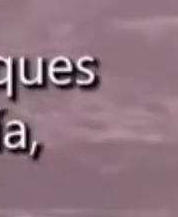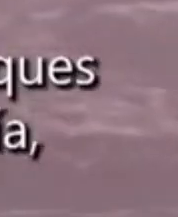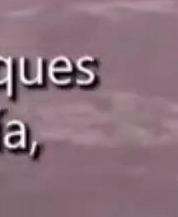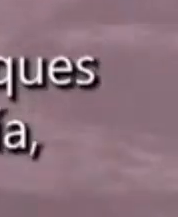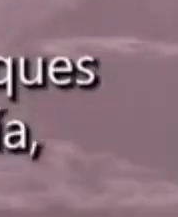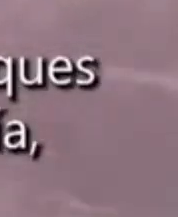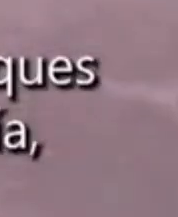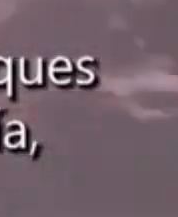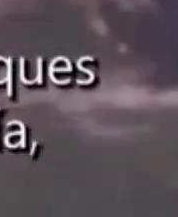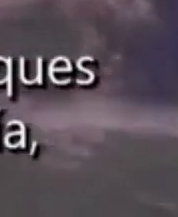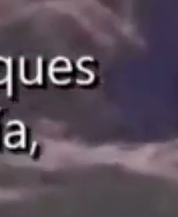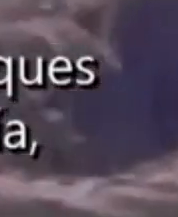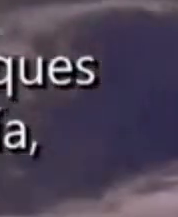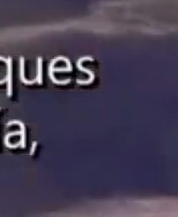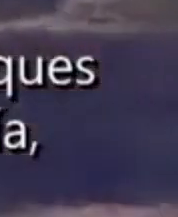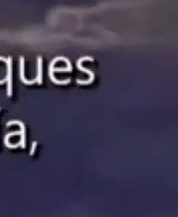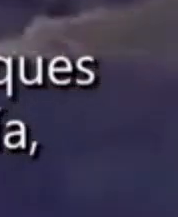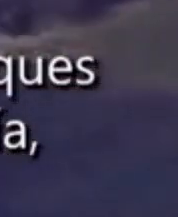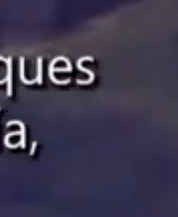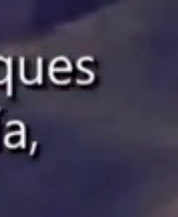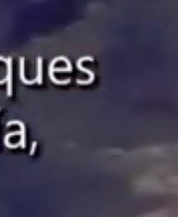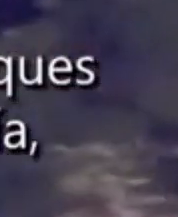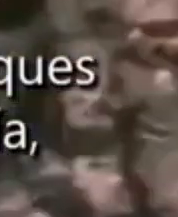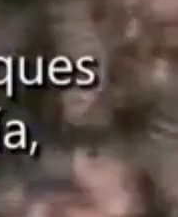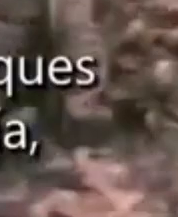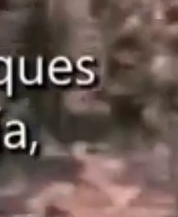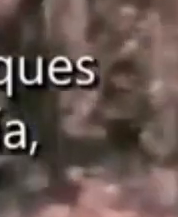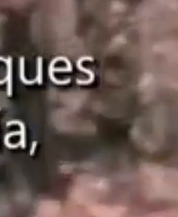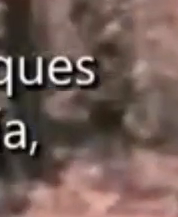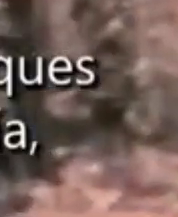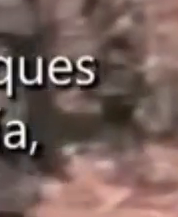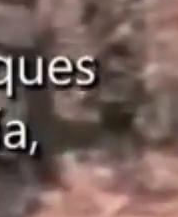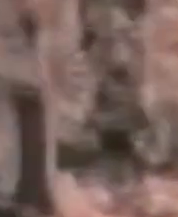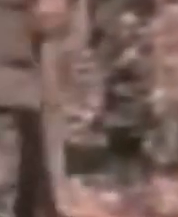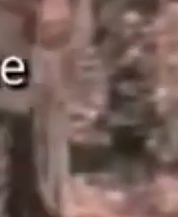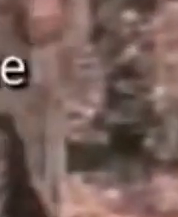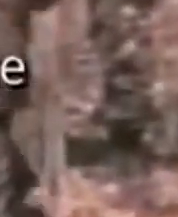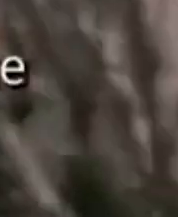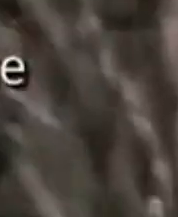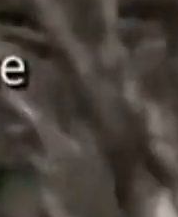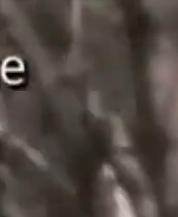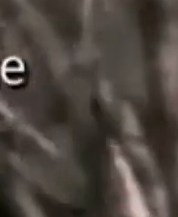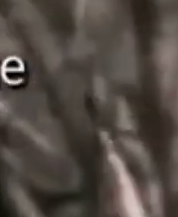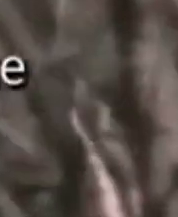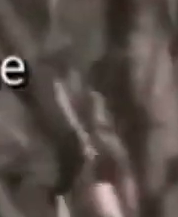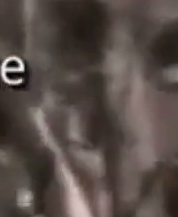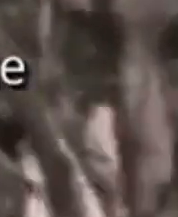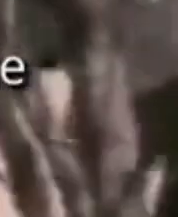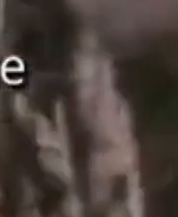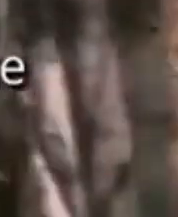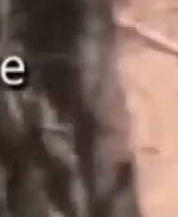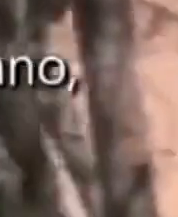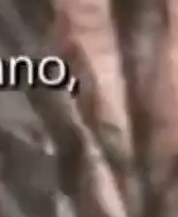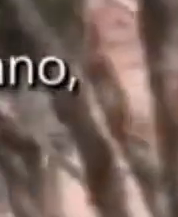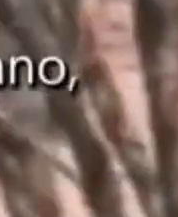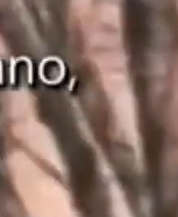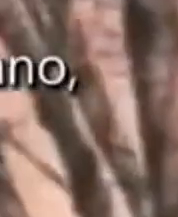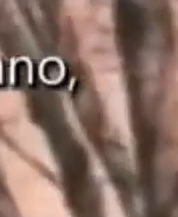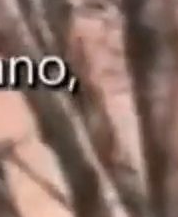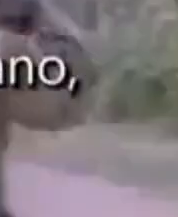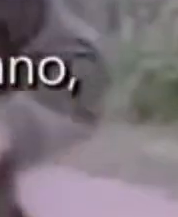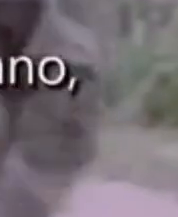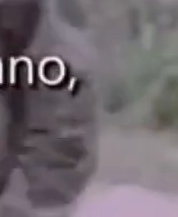entre tripulações de tanque e dotações da artilharia, e tivemos que pedir então assim ajuda de